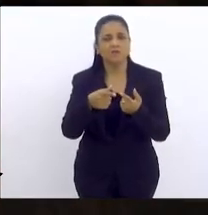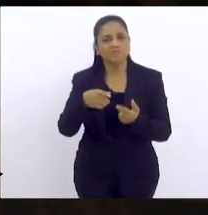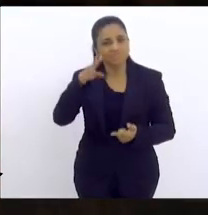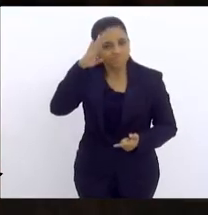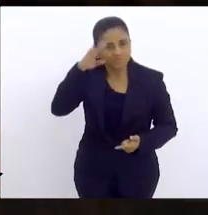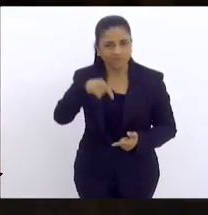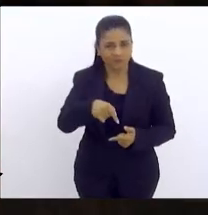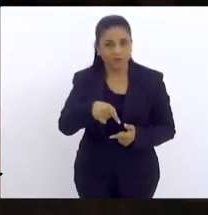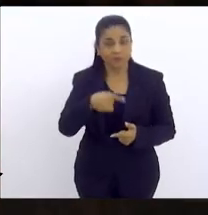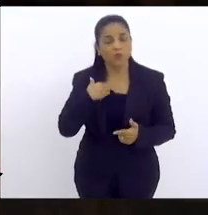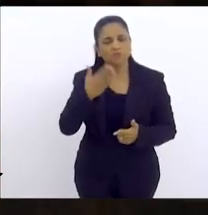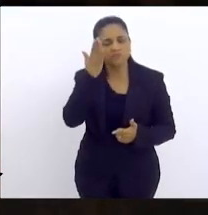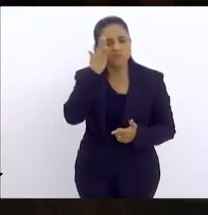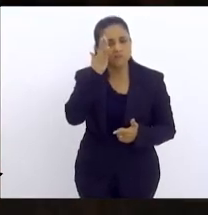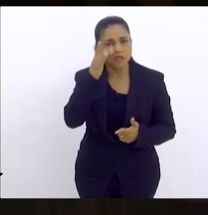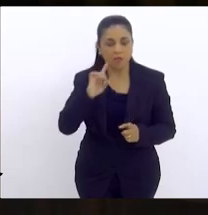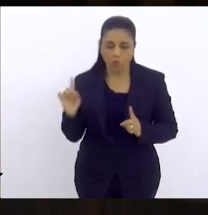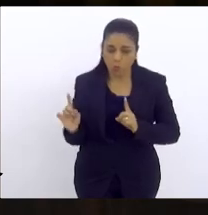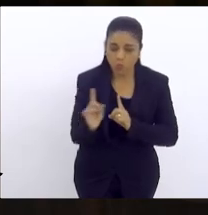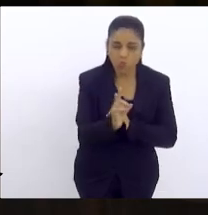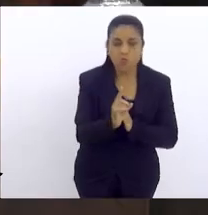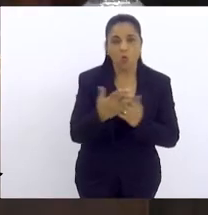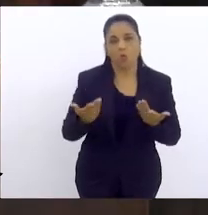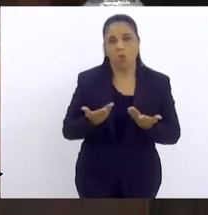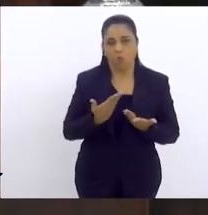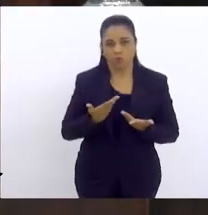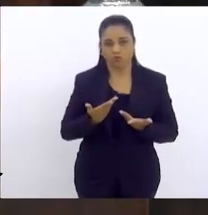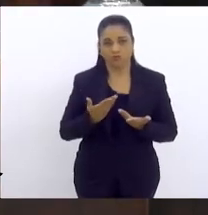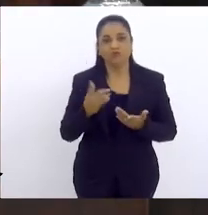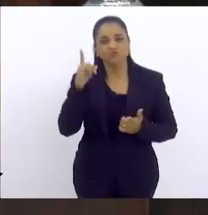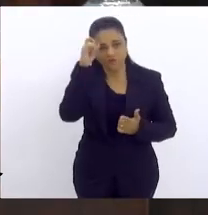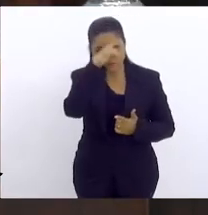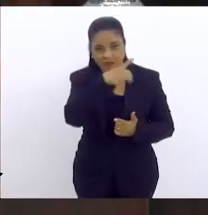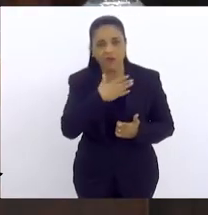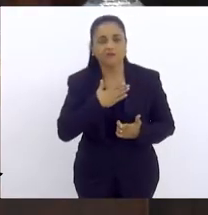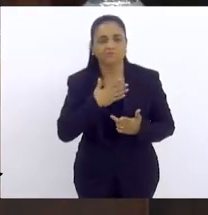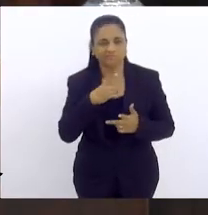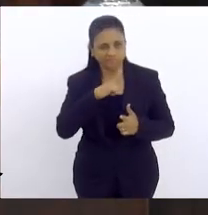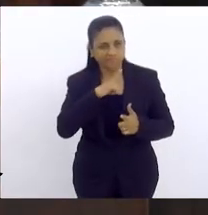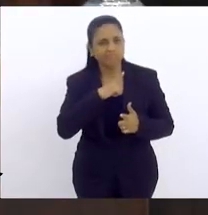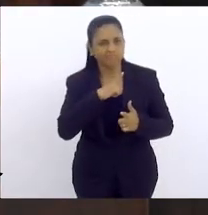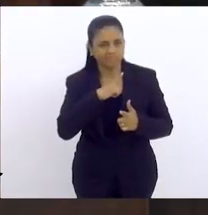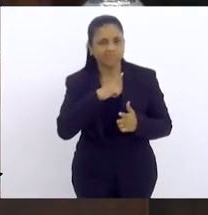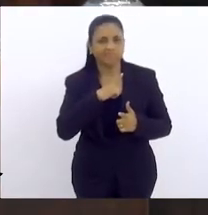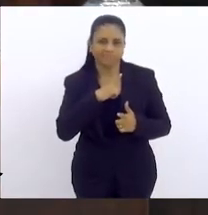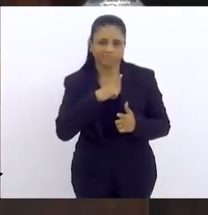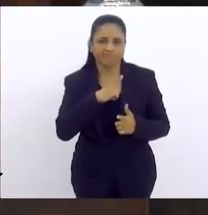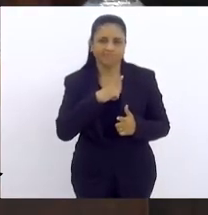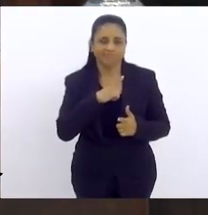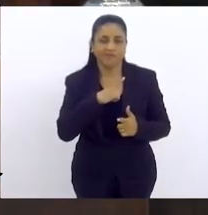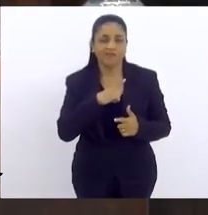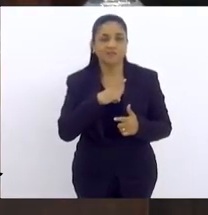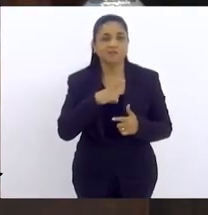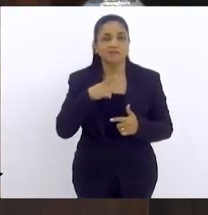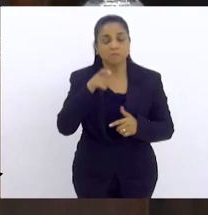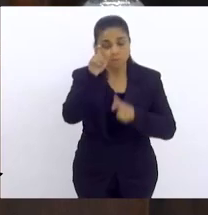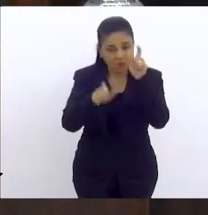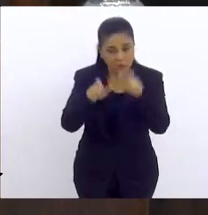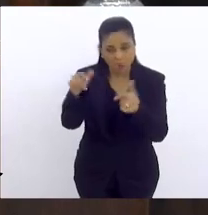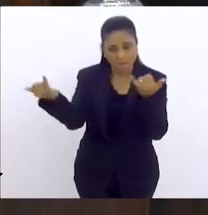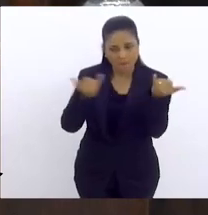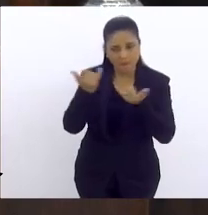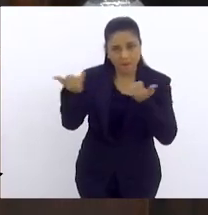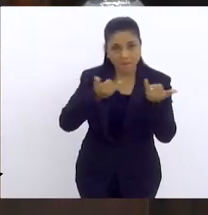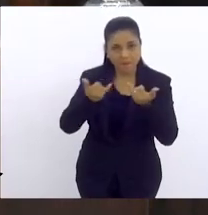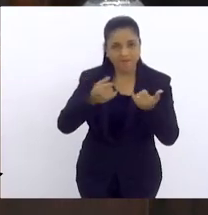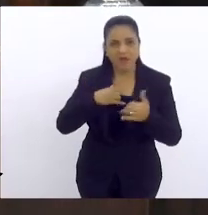porque hoje eu tô à frente então eu sei a dificuldade que existe tem muita 10 vezes as pessoas falam e acha que é fácil que só